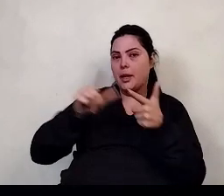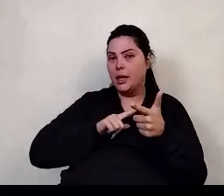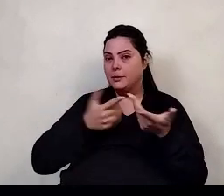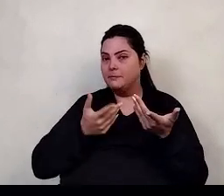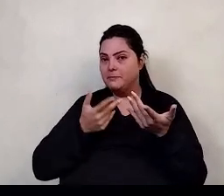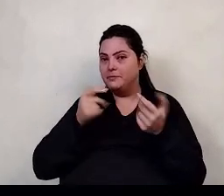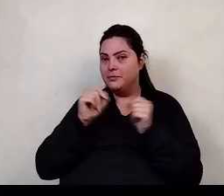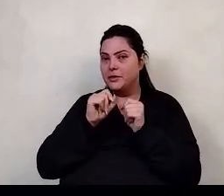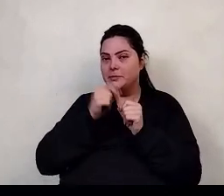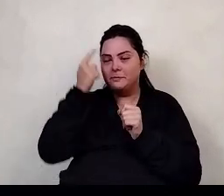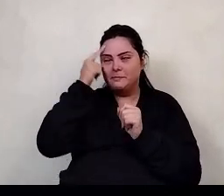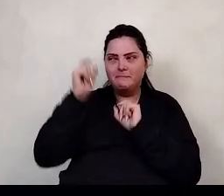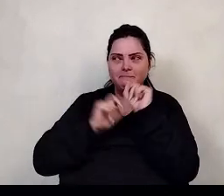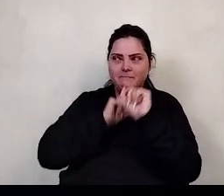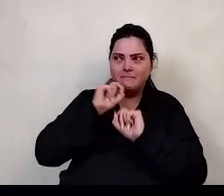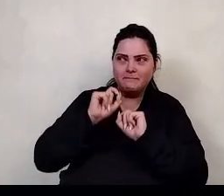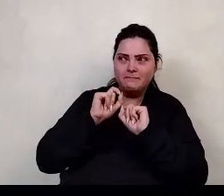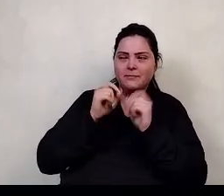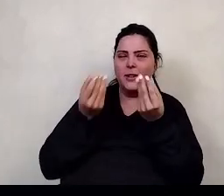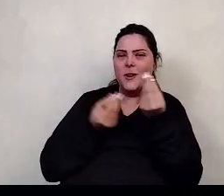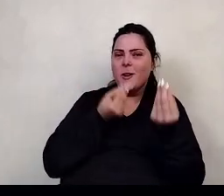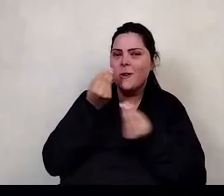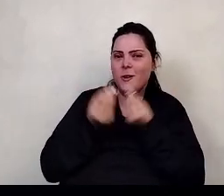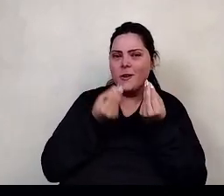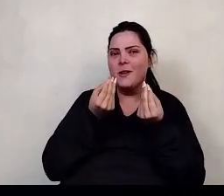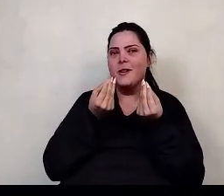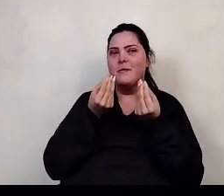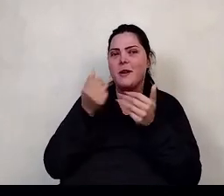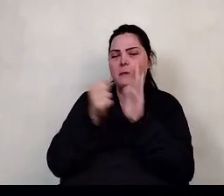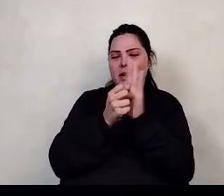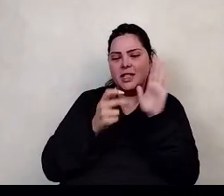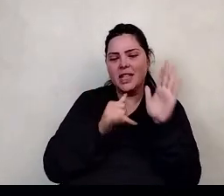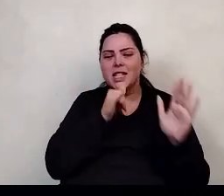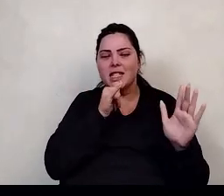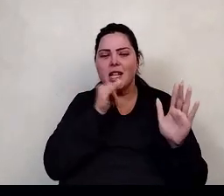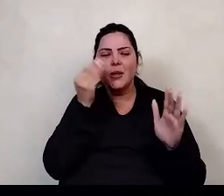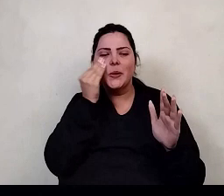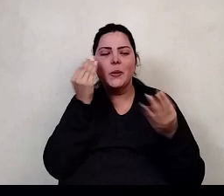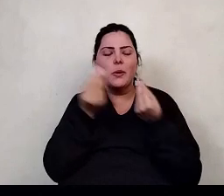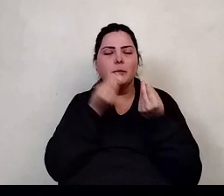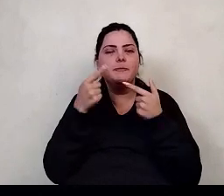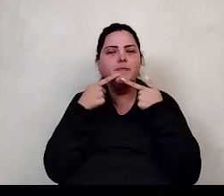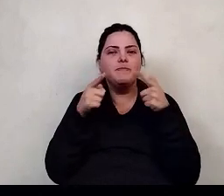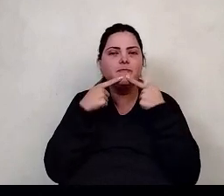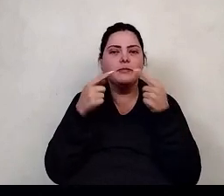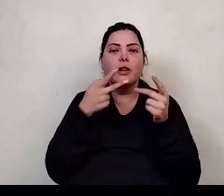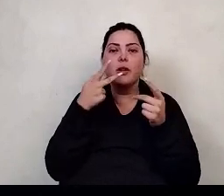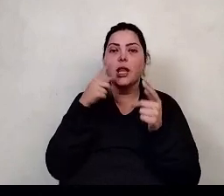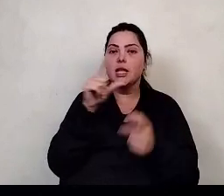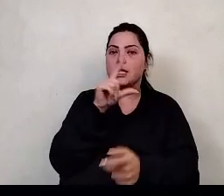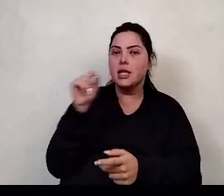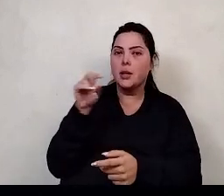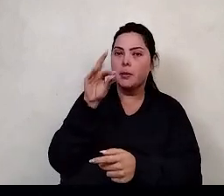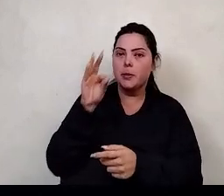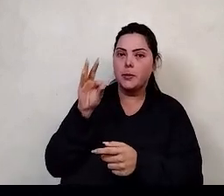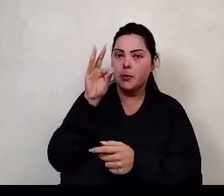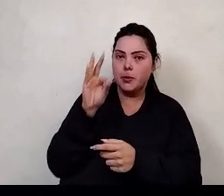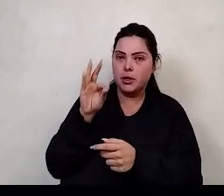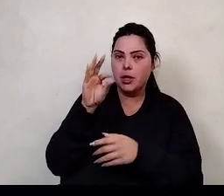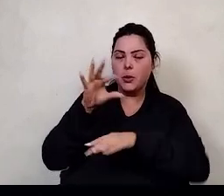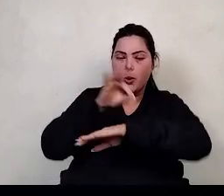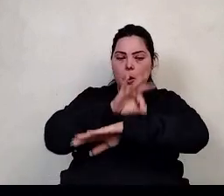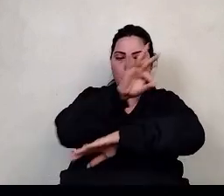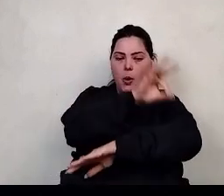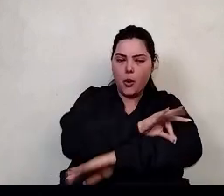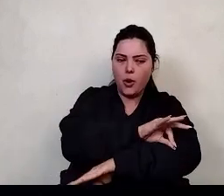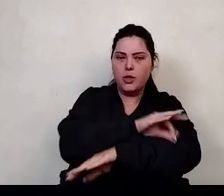pensar? Pô, como assim esse aplicativo é testado? E aí você vai lá e reclama assim, não, mas ele tem 100% de cobertura de código. Ele é todo